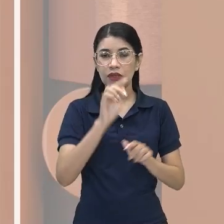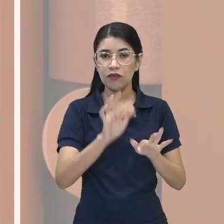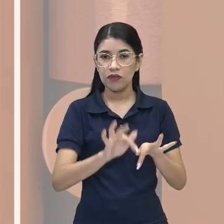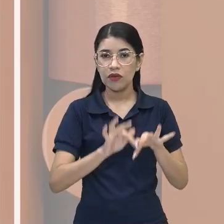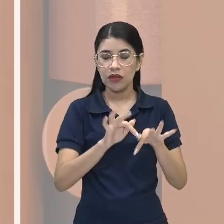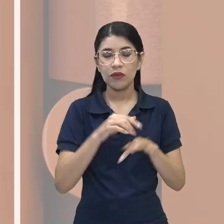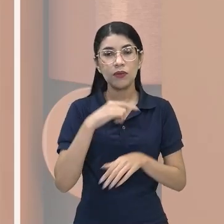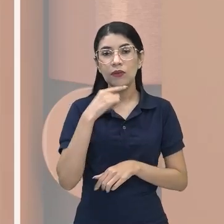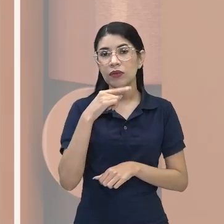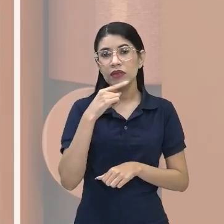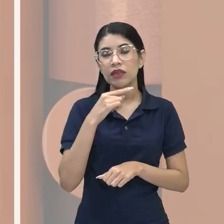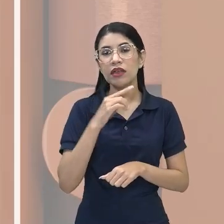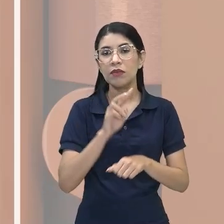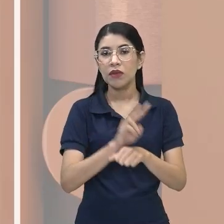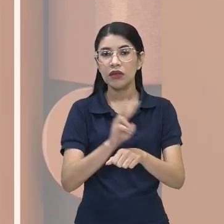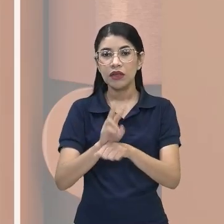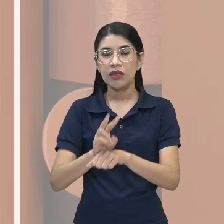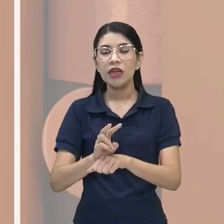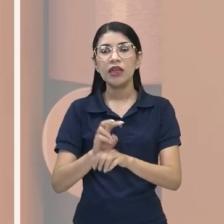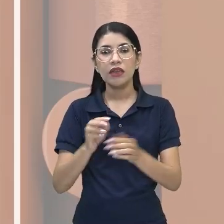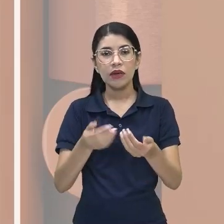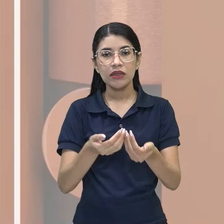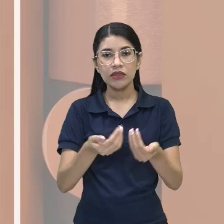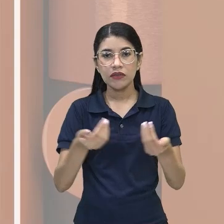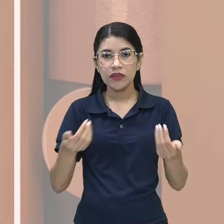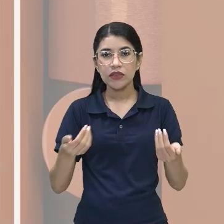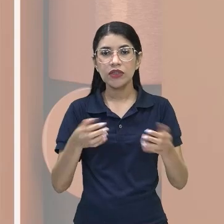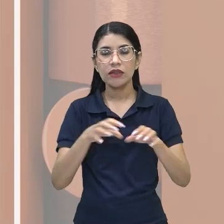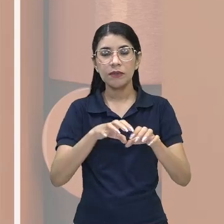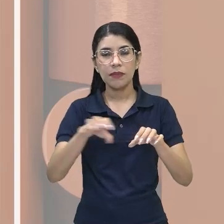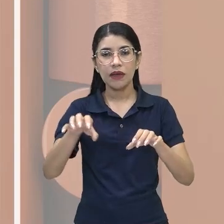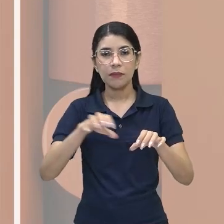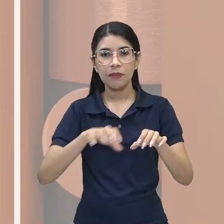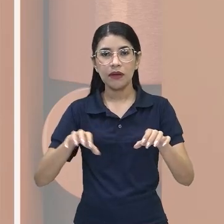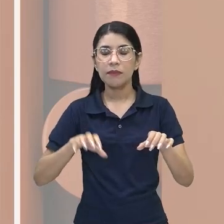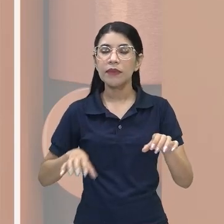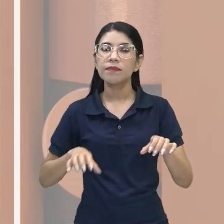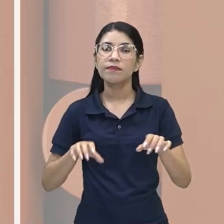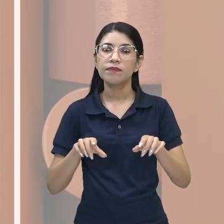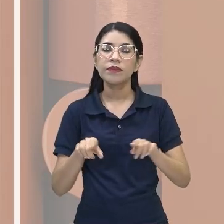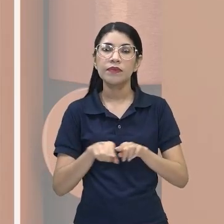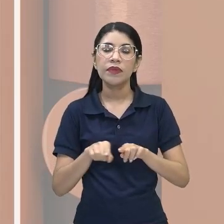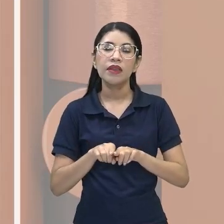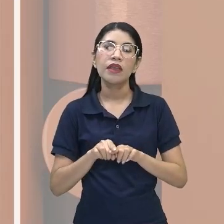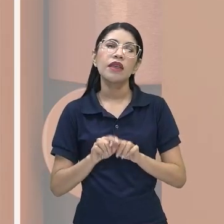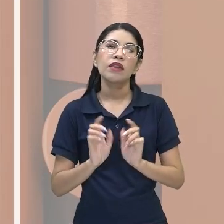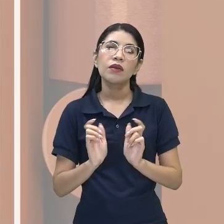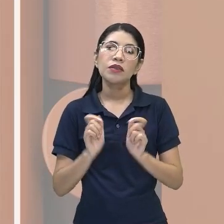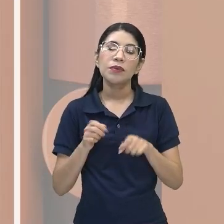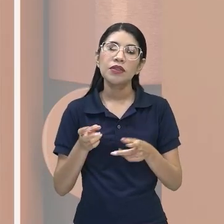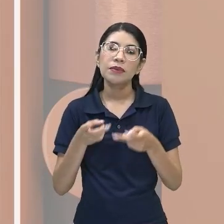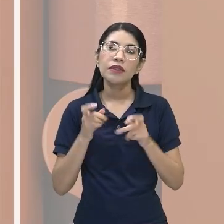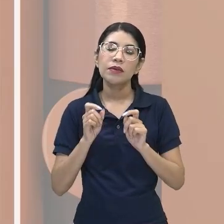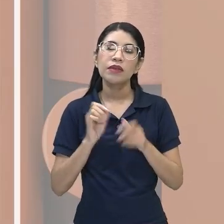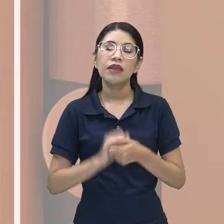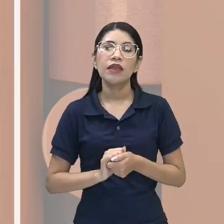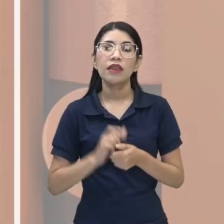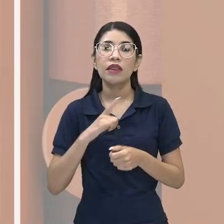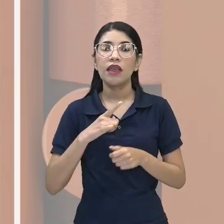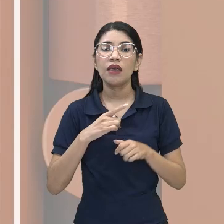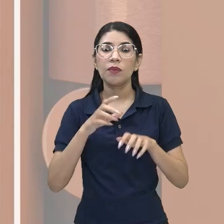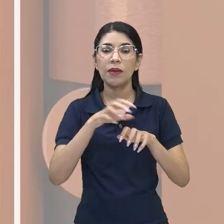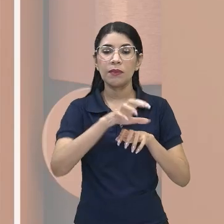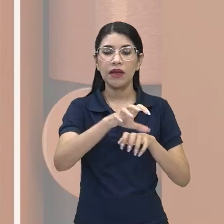tomar conta e acabavam divididos entre outros senhores. E através daí a gente vê que existe uma teia, uma cadeia de